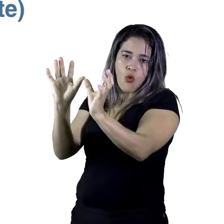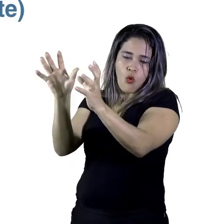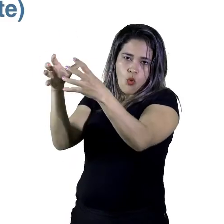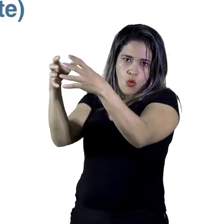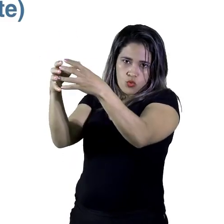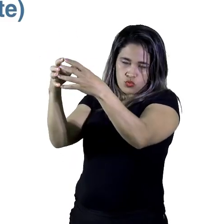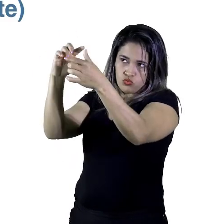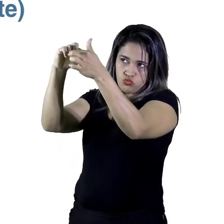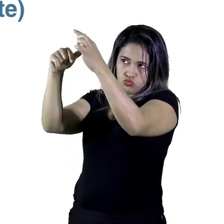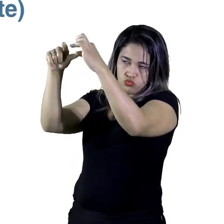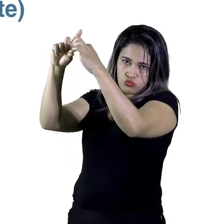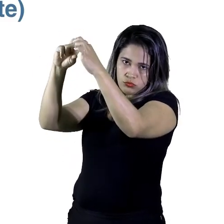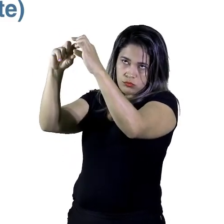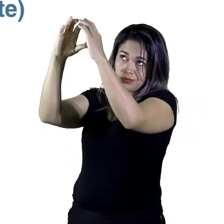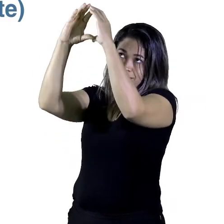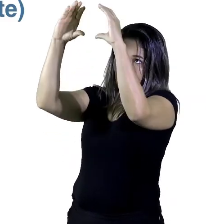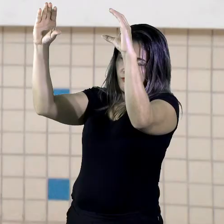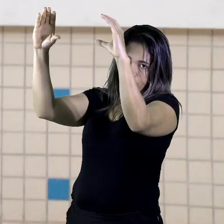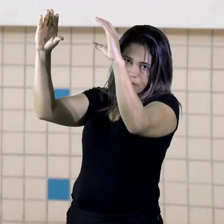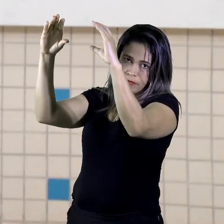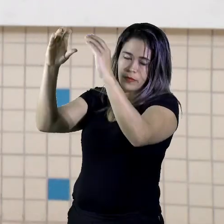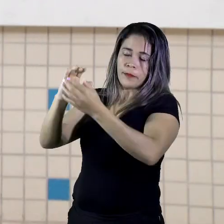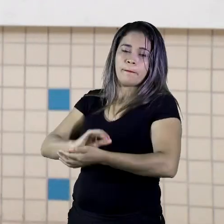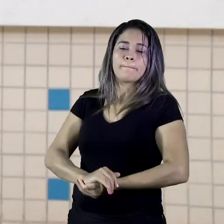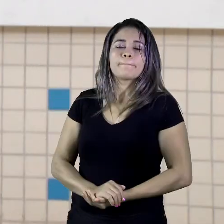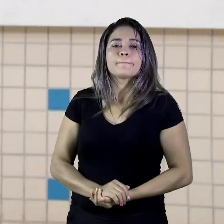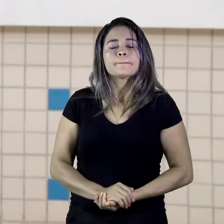de estrelas no céu. E